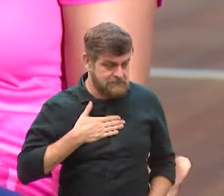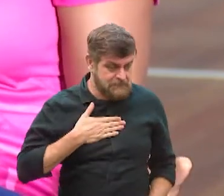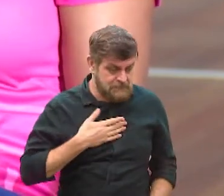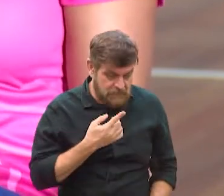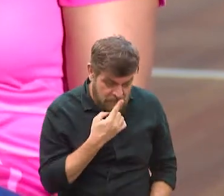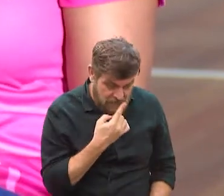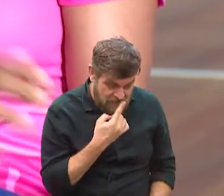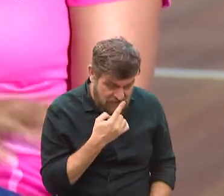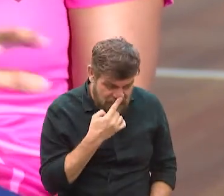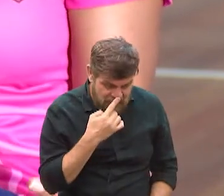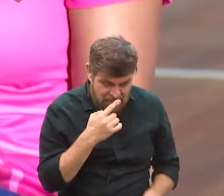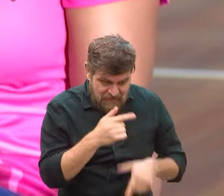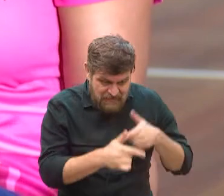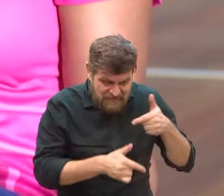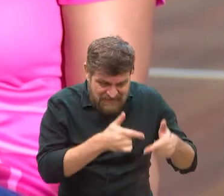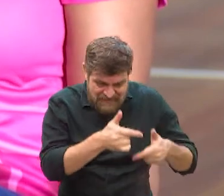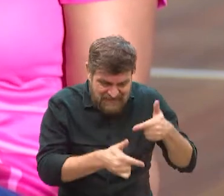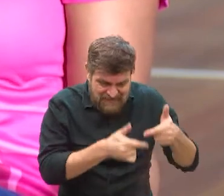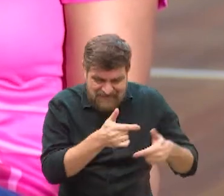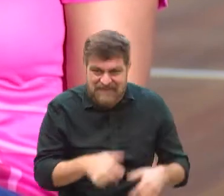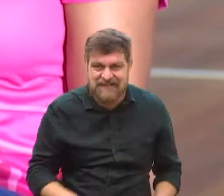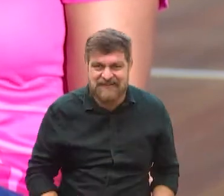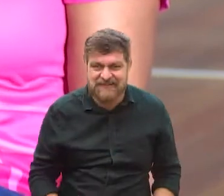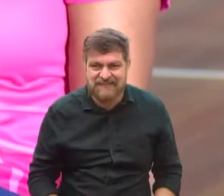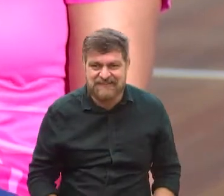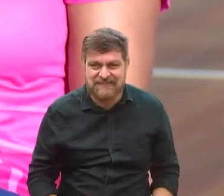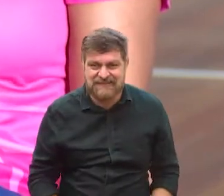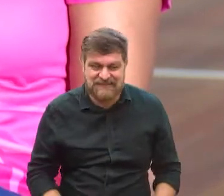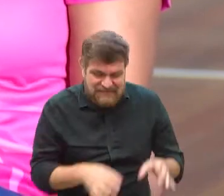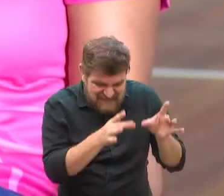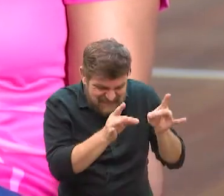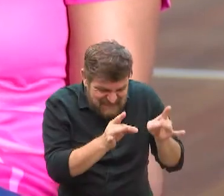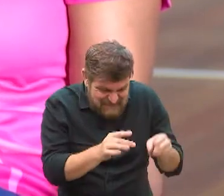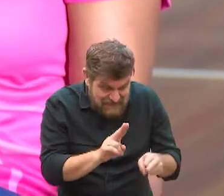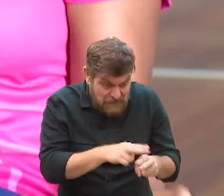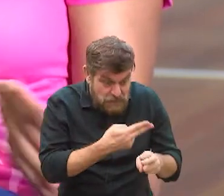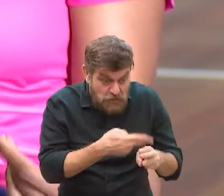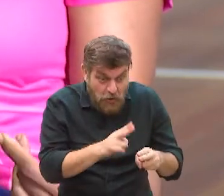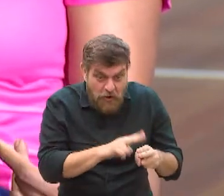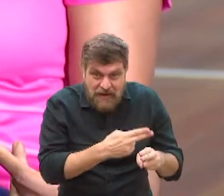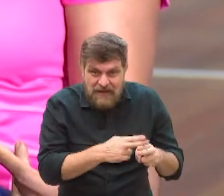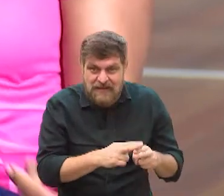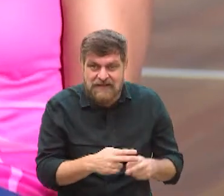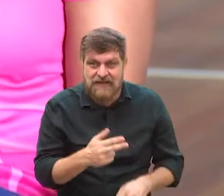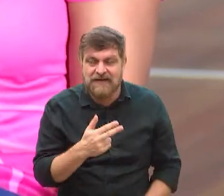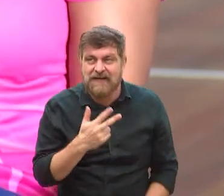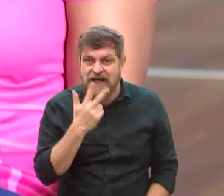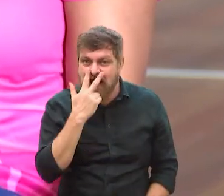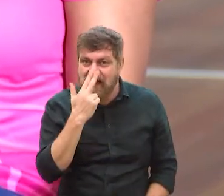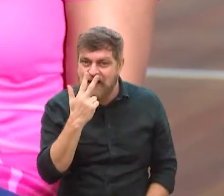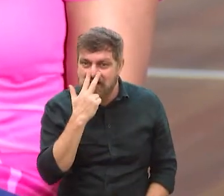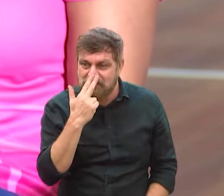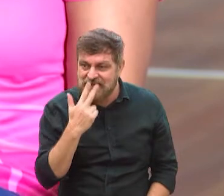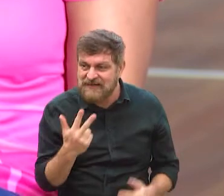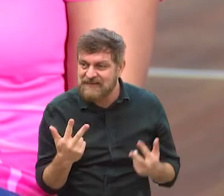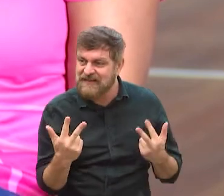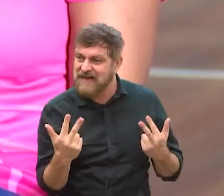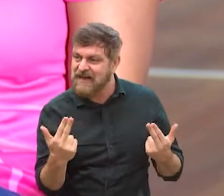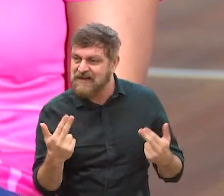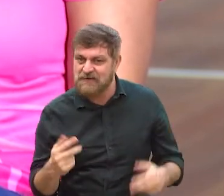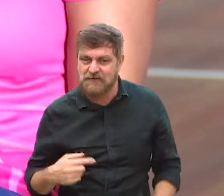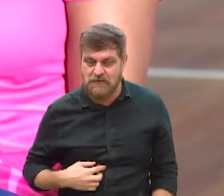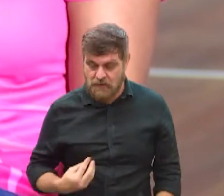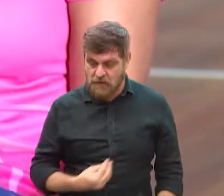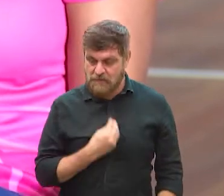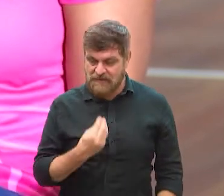interesse, né? Porque trabalhar ali com o chocolate se assemelha muito a uma